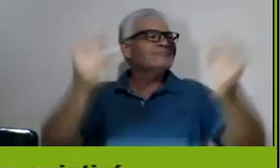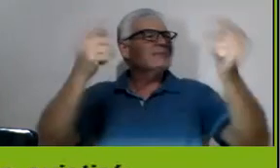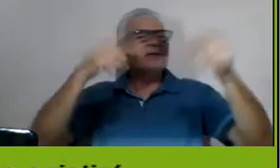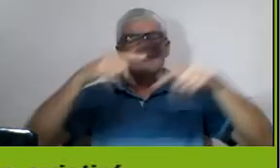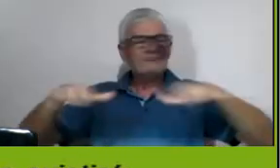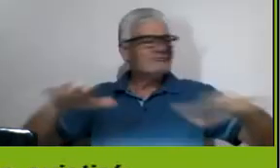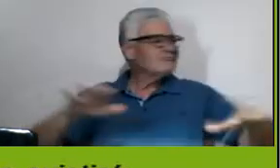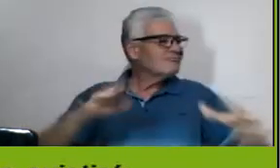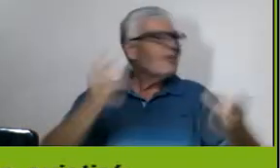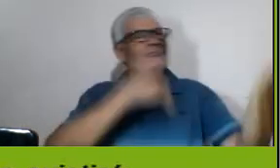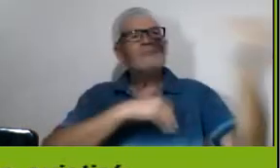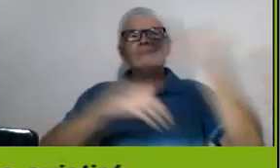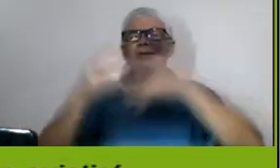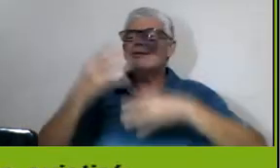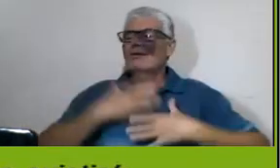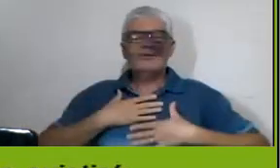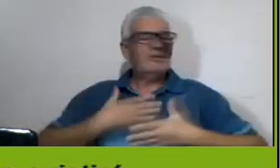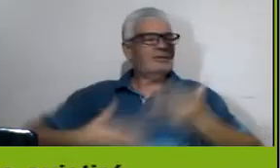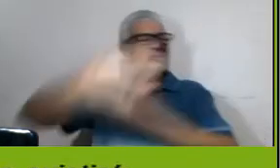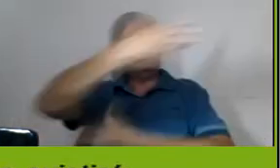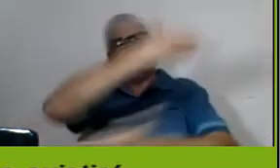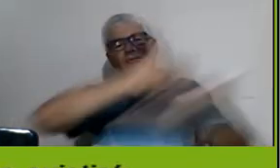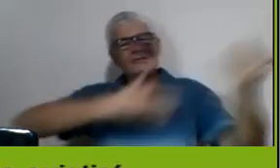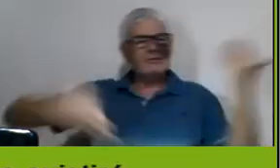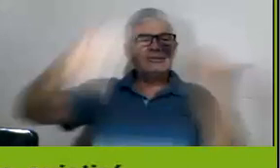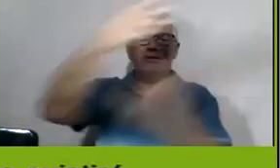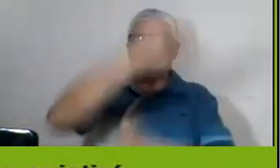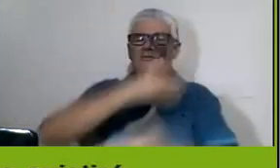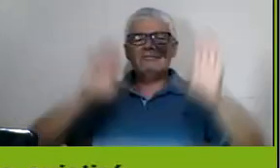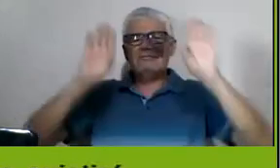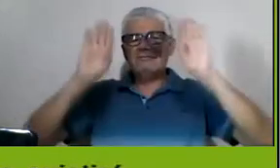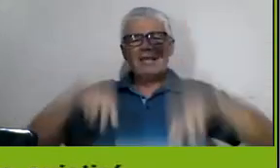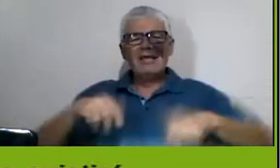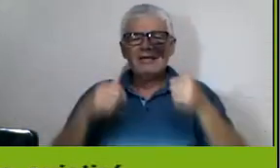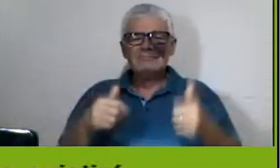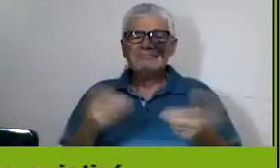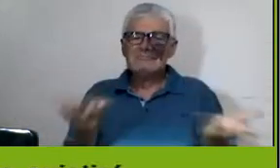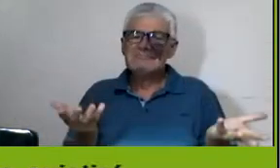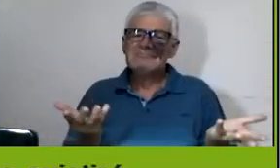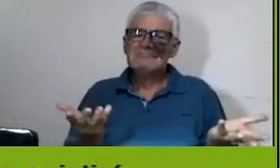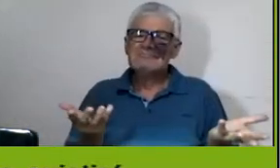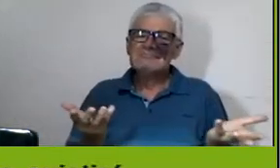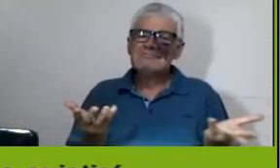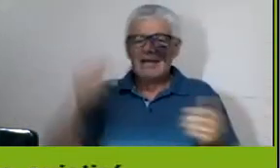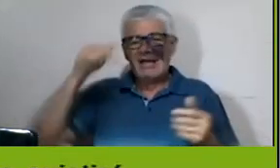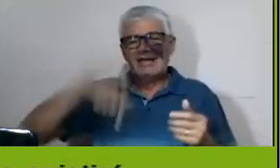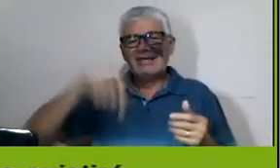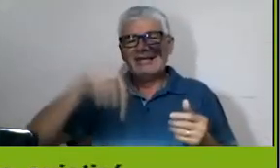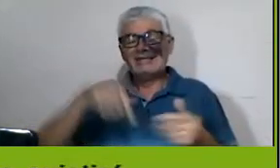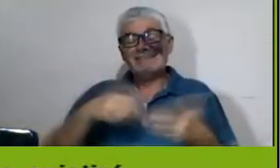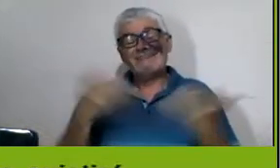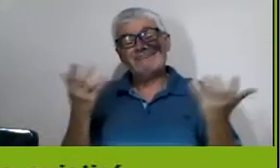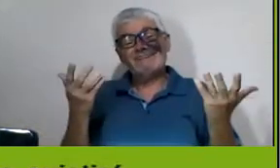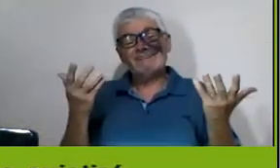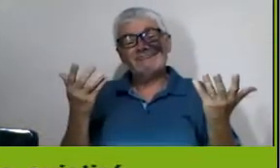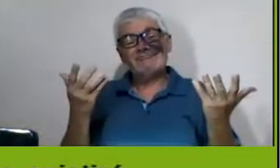4, mostra lá todas as adversidades, os inimigos, o povo, inclusive samaritano, implicando com eles